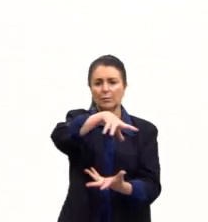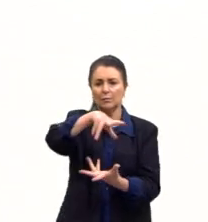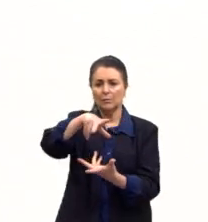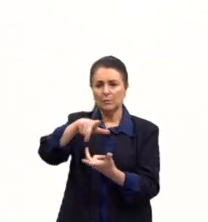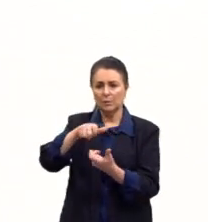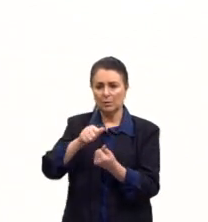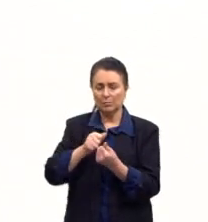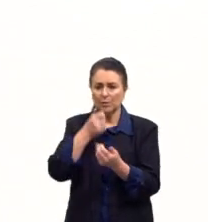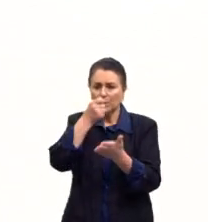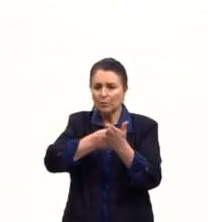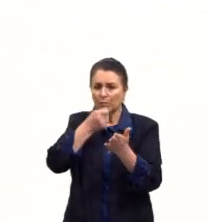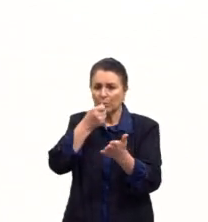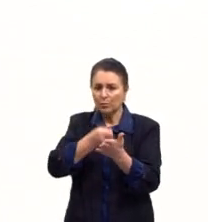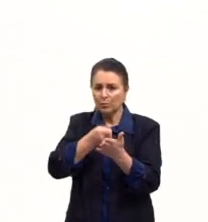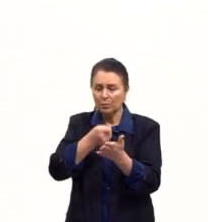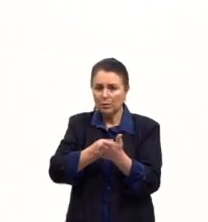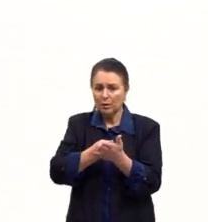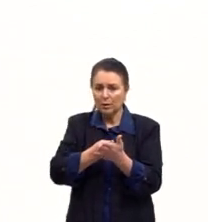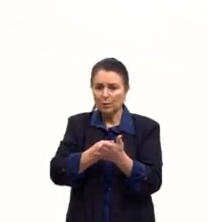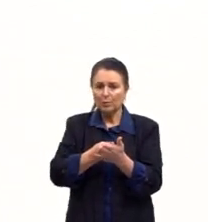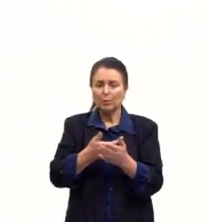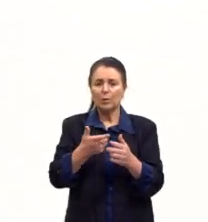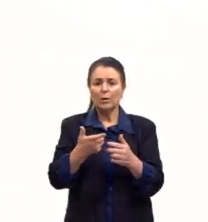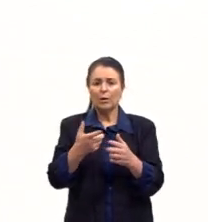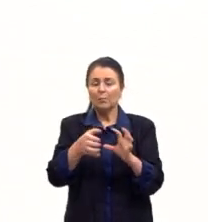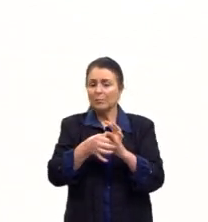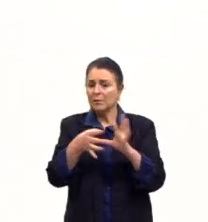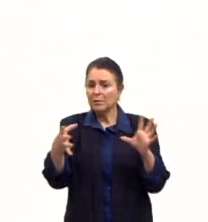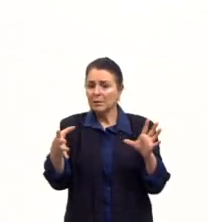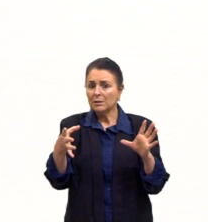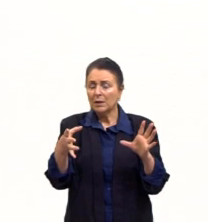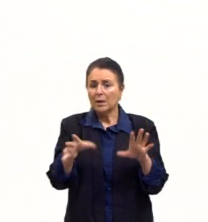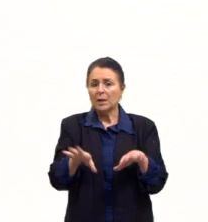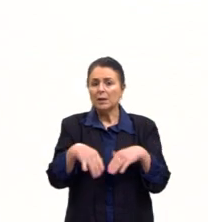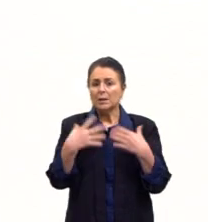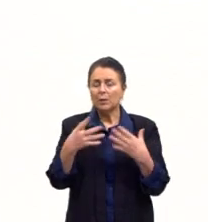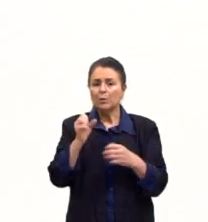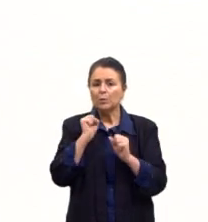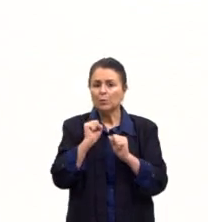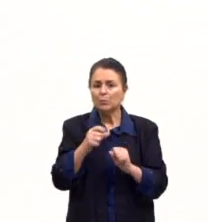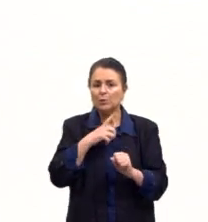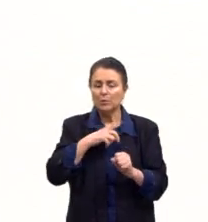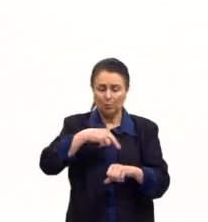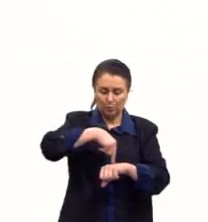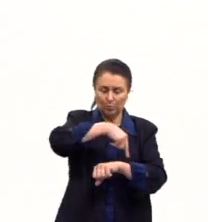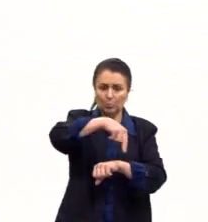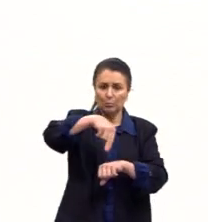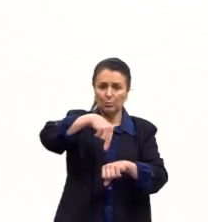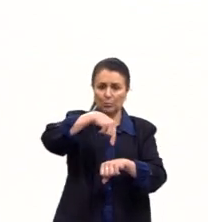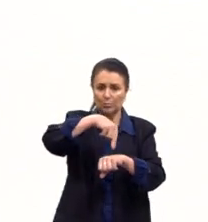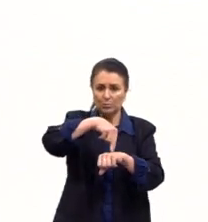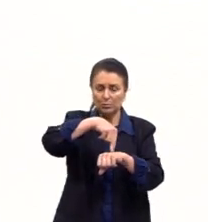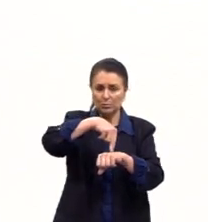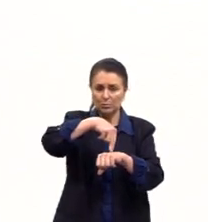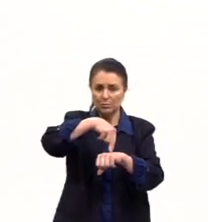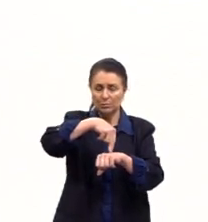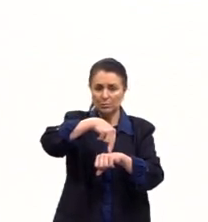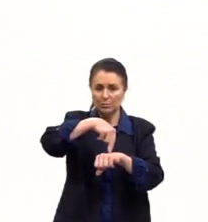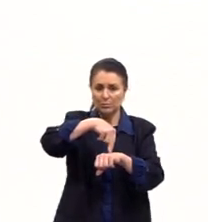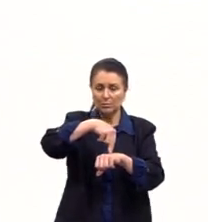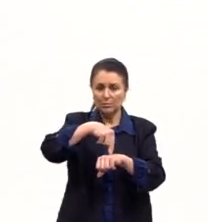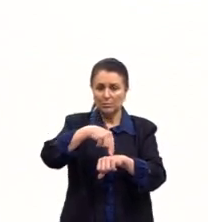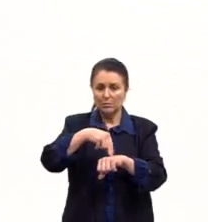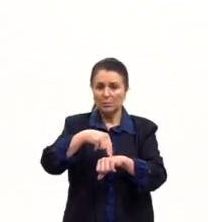estava lutando justamente para não ser colorida né sobre liberdade então não podia ter né uma nação não é só